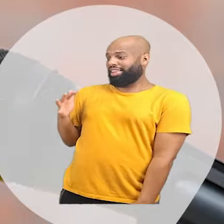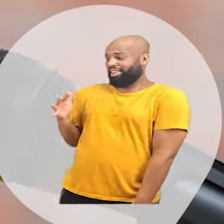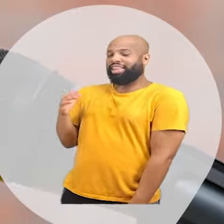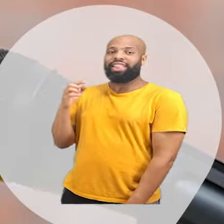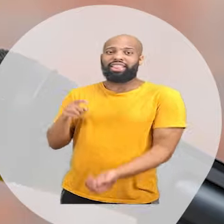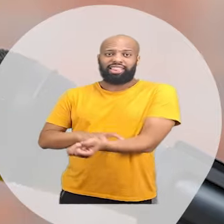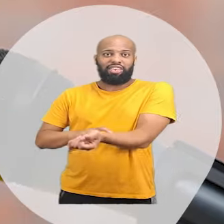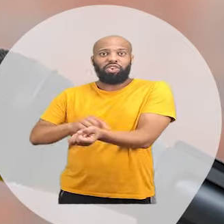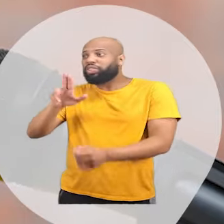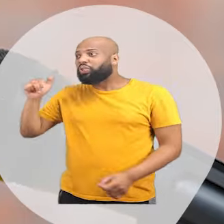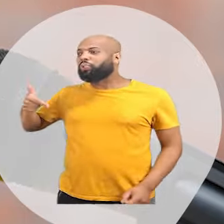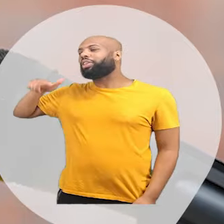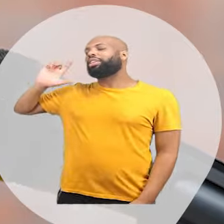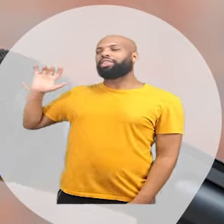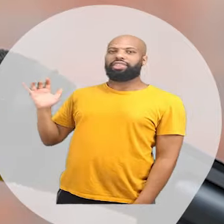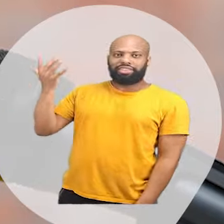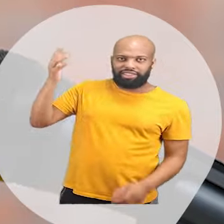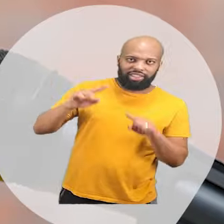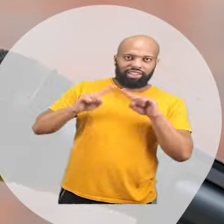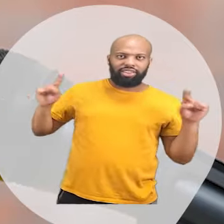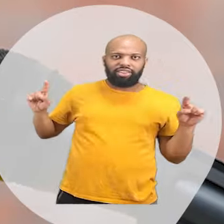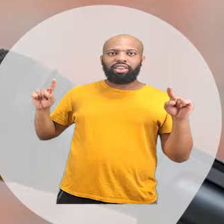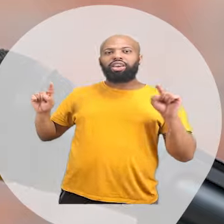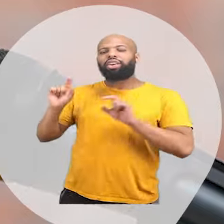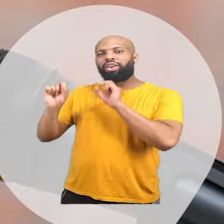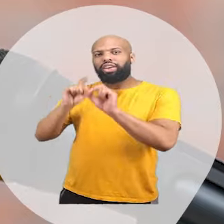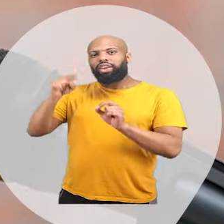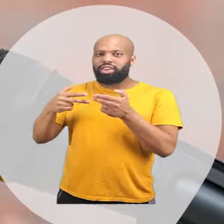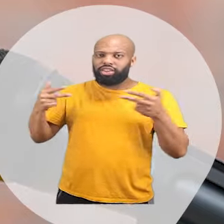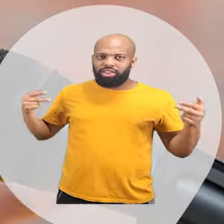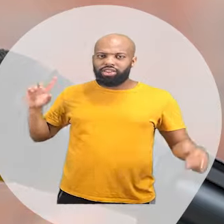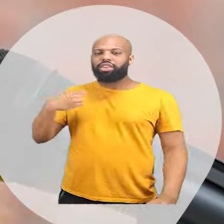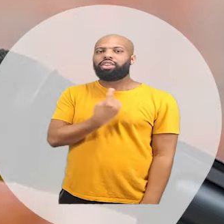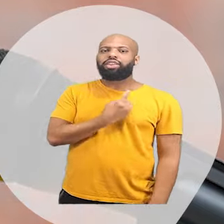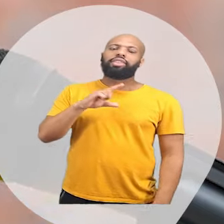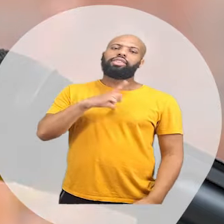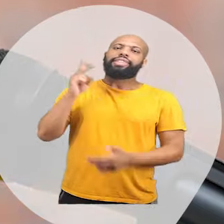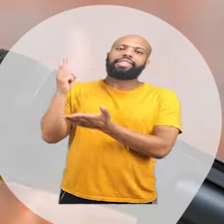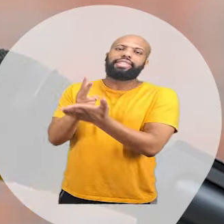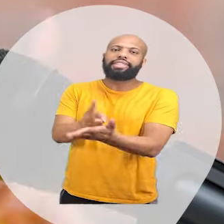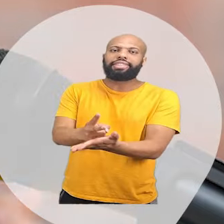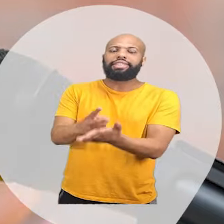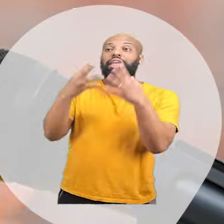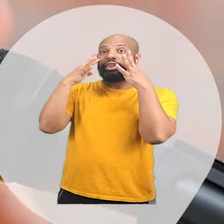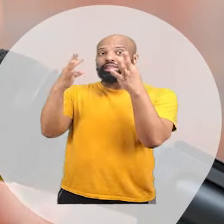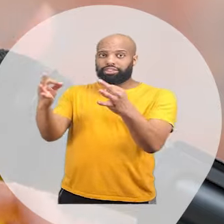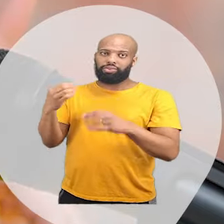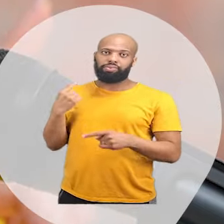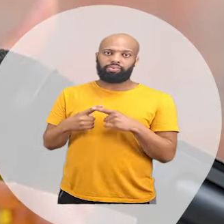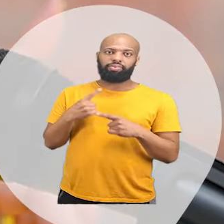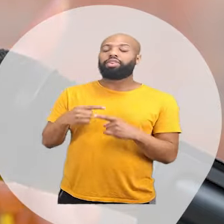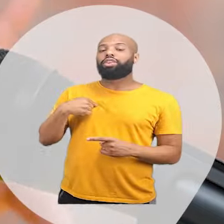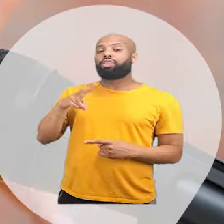ficar isso nunca aconteceu mas enfim são coisas que a gente tem que ficar o tempo todo ligado né